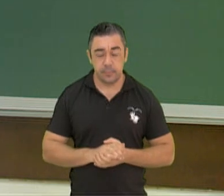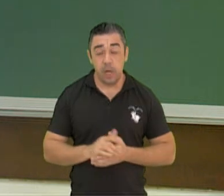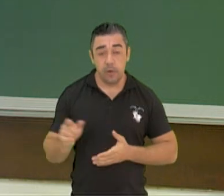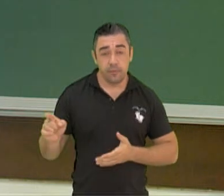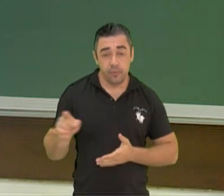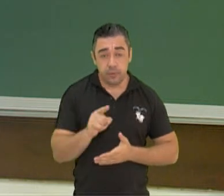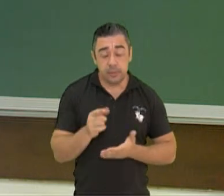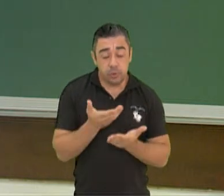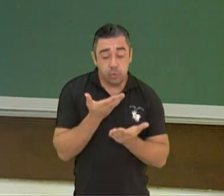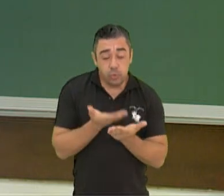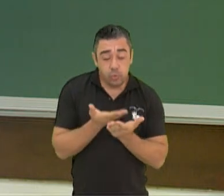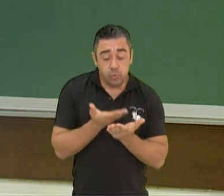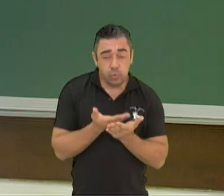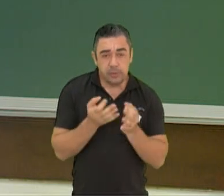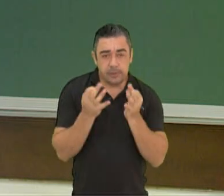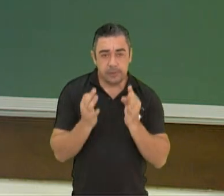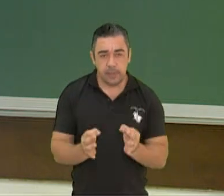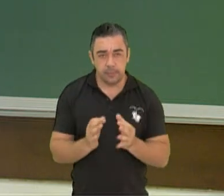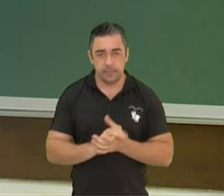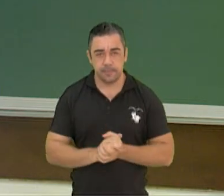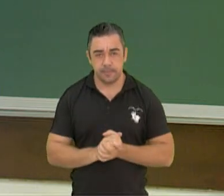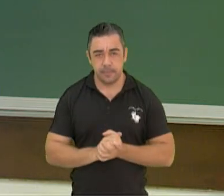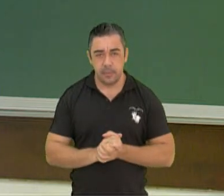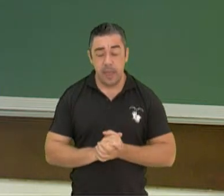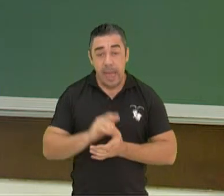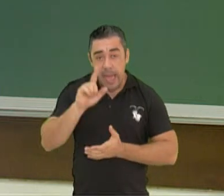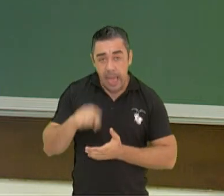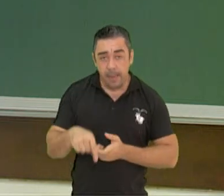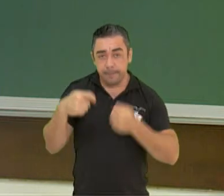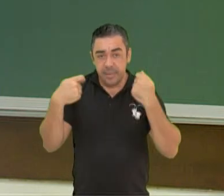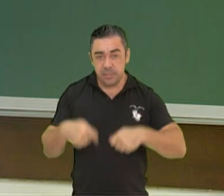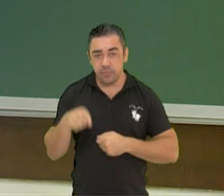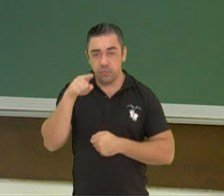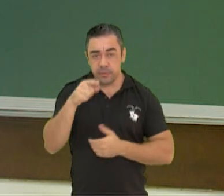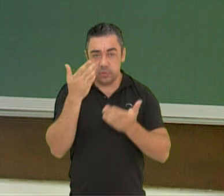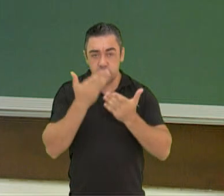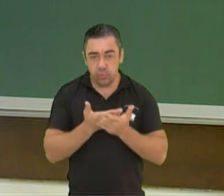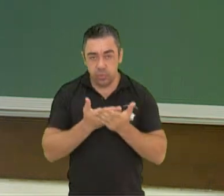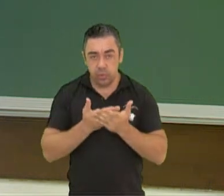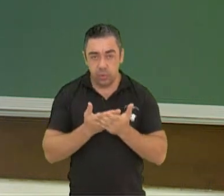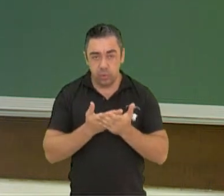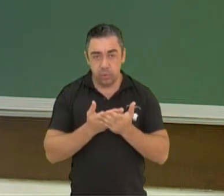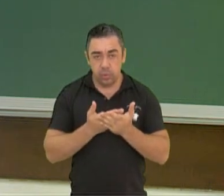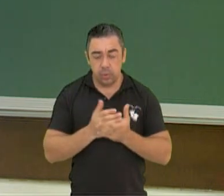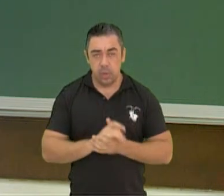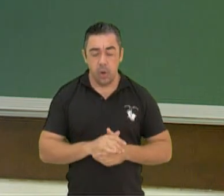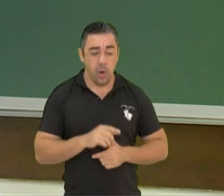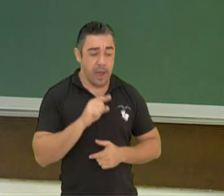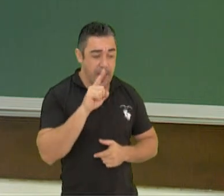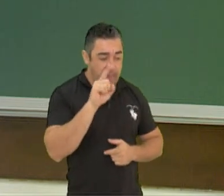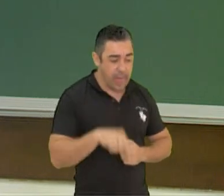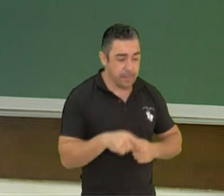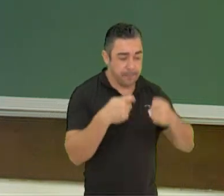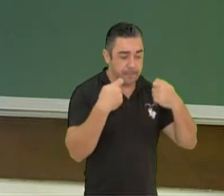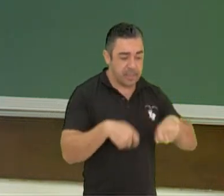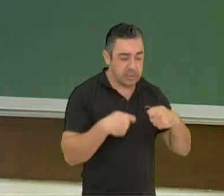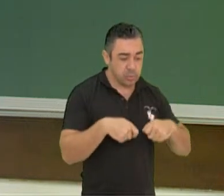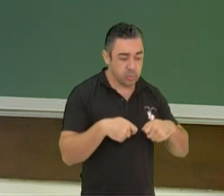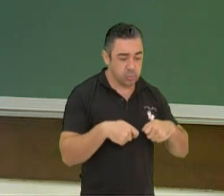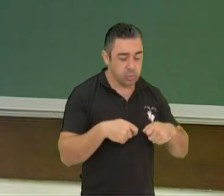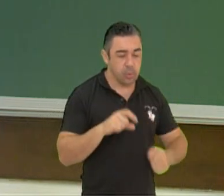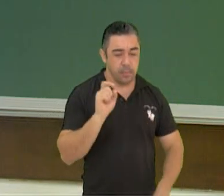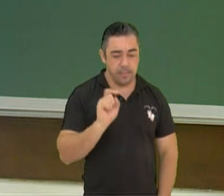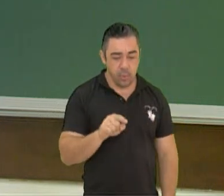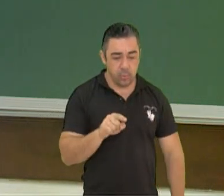você estude. Então, é preciso oração principal. Aí chega a dar um ponto aqui. Tá, mas é preciso o quê,